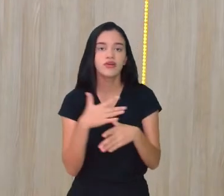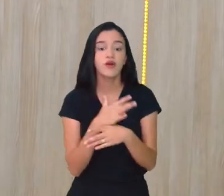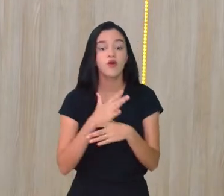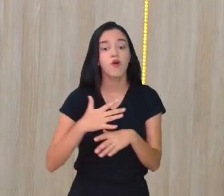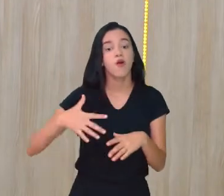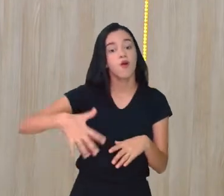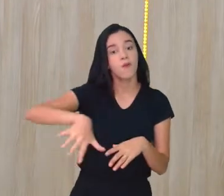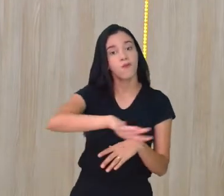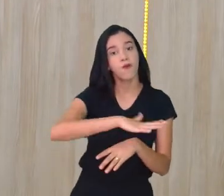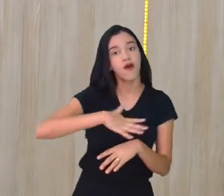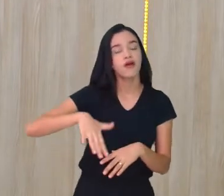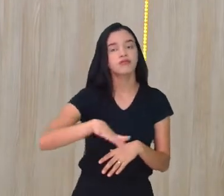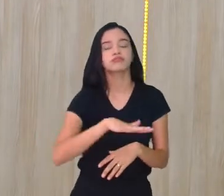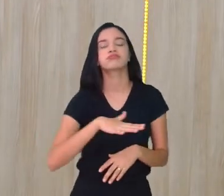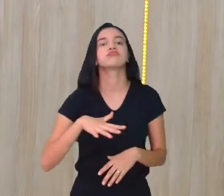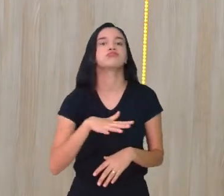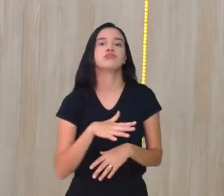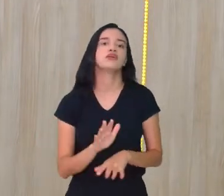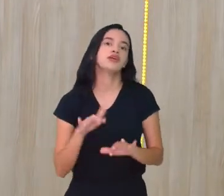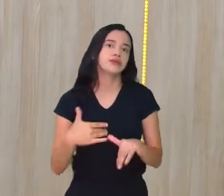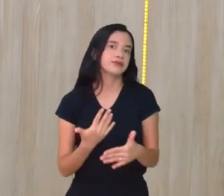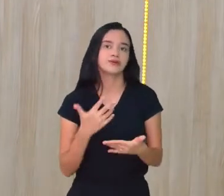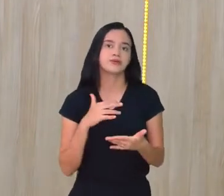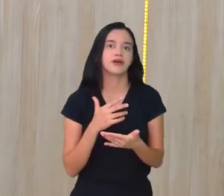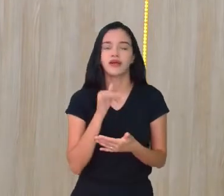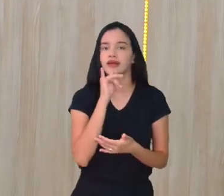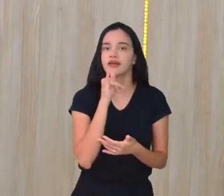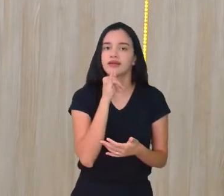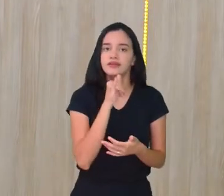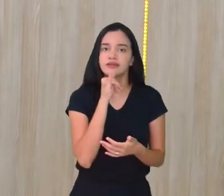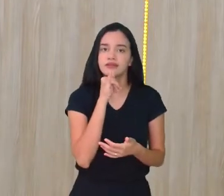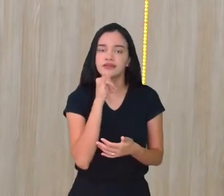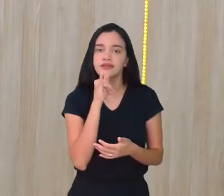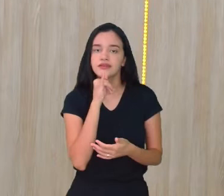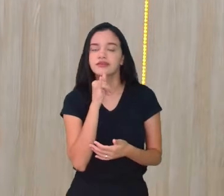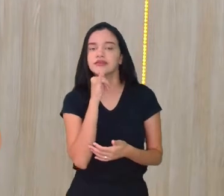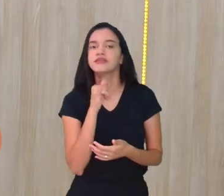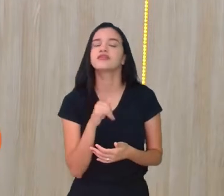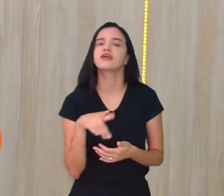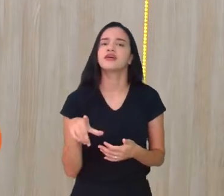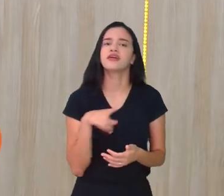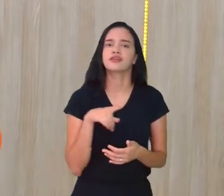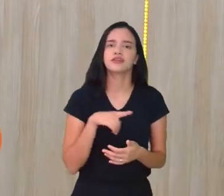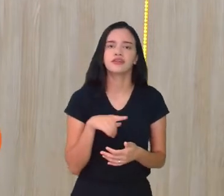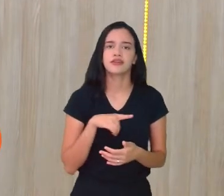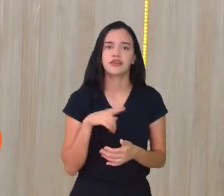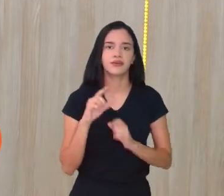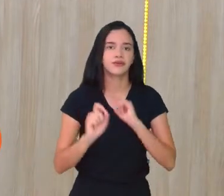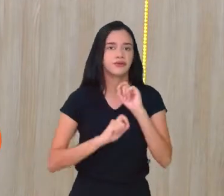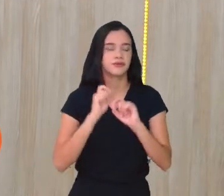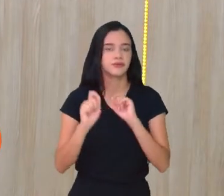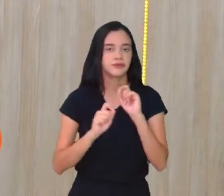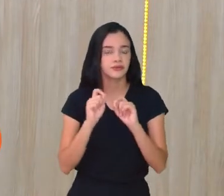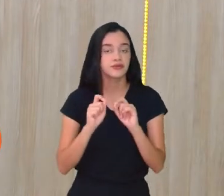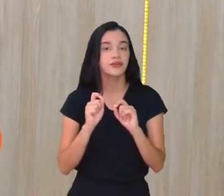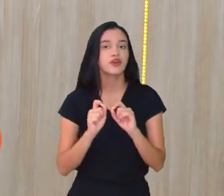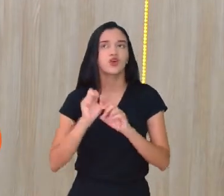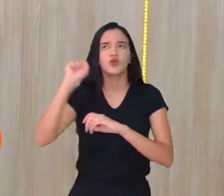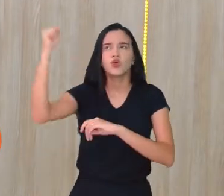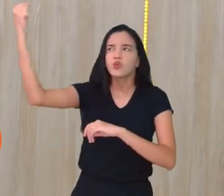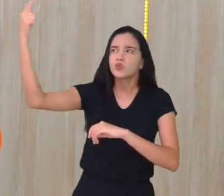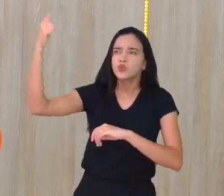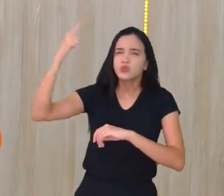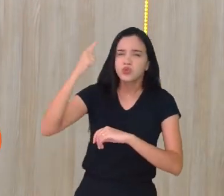aí impermeáveis. Então, ou seja, a gente vai ter bastante daquela radiação solar que chega